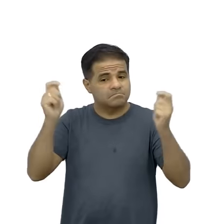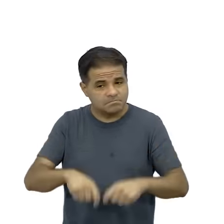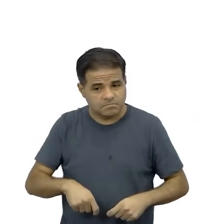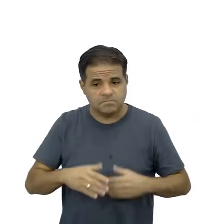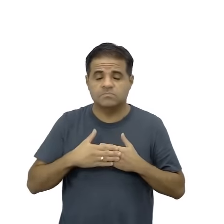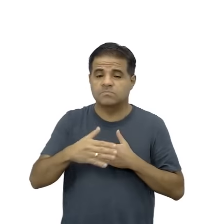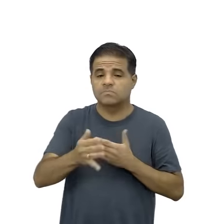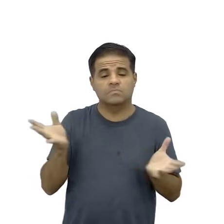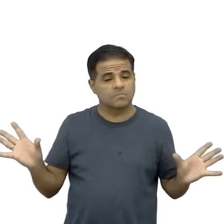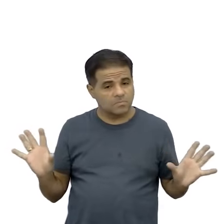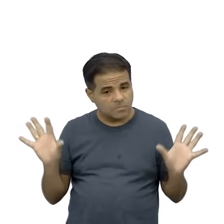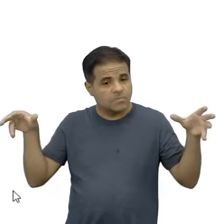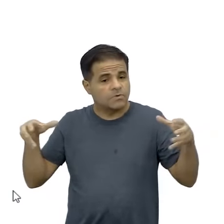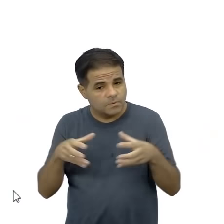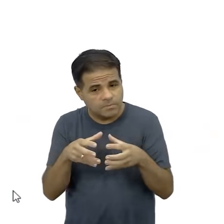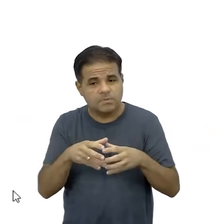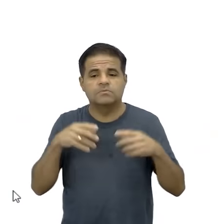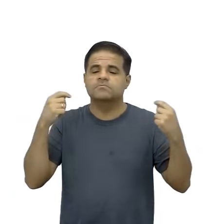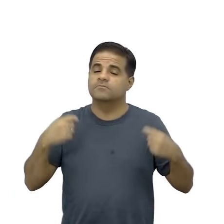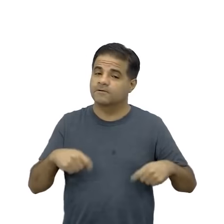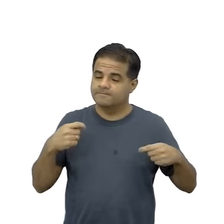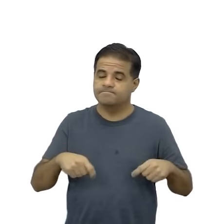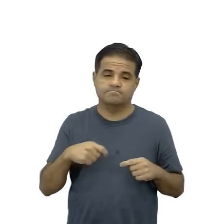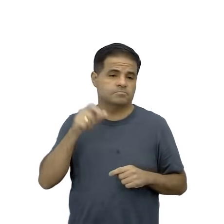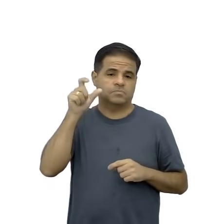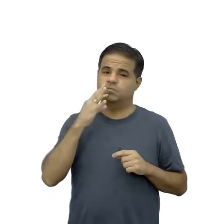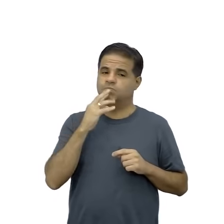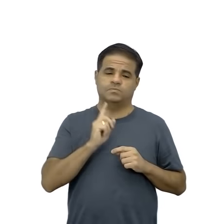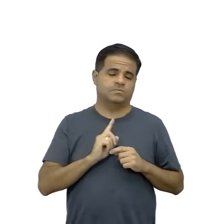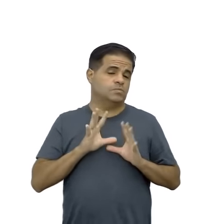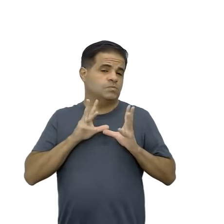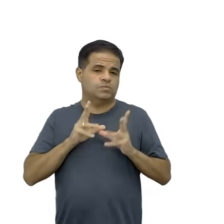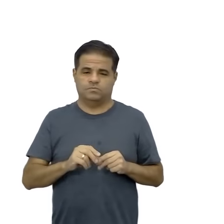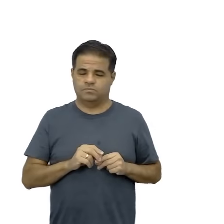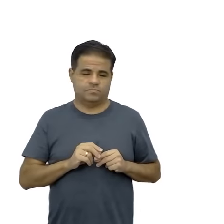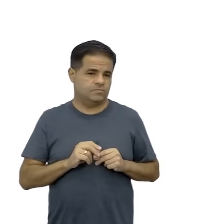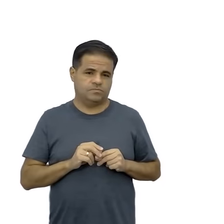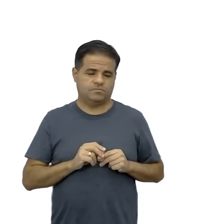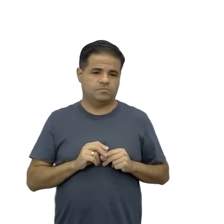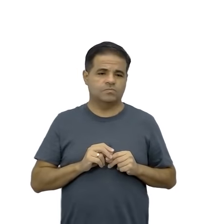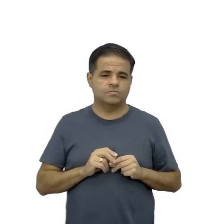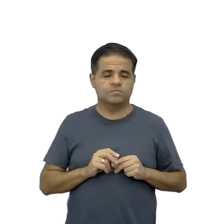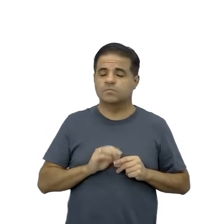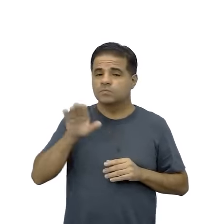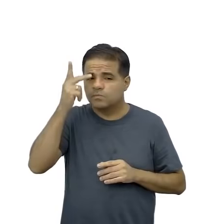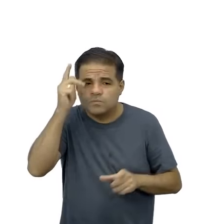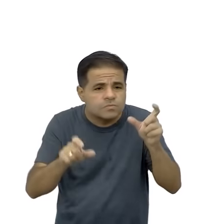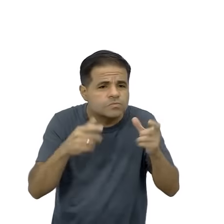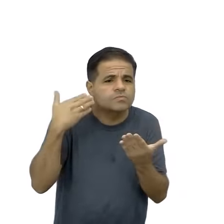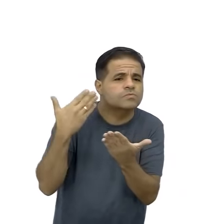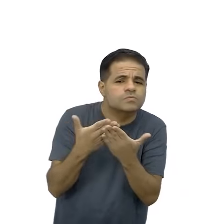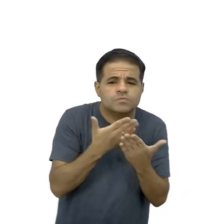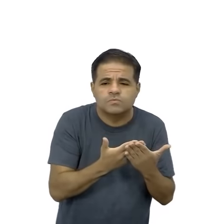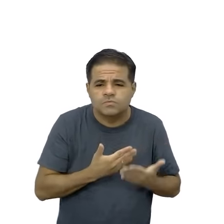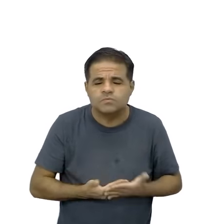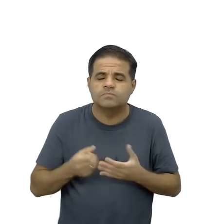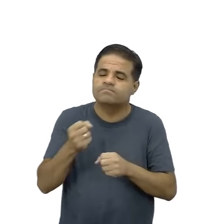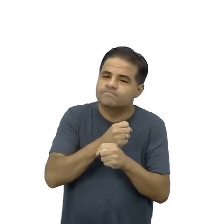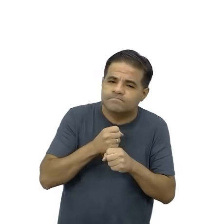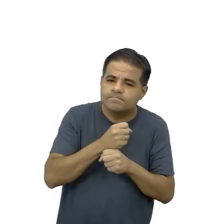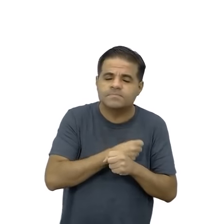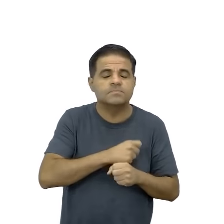do agrupamento, então eu preciso ali, não conheço exatamente todos esses estudantes, porque estão em anos